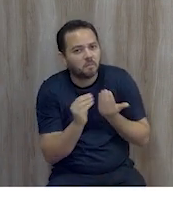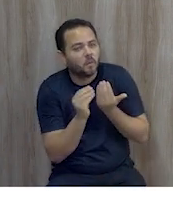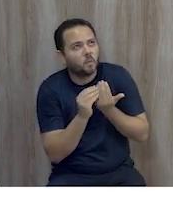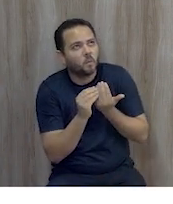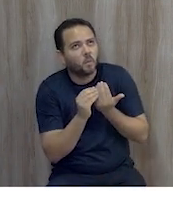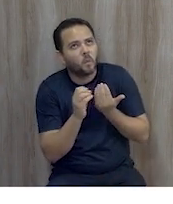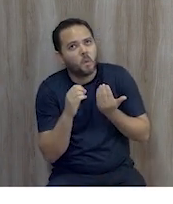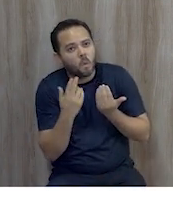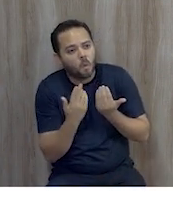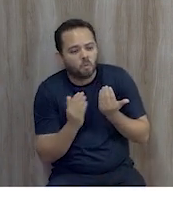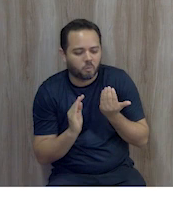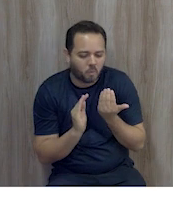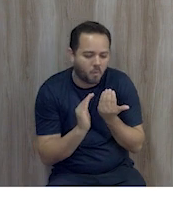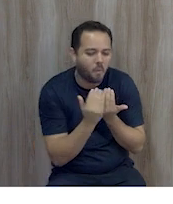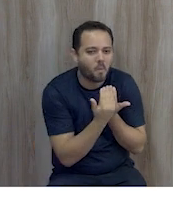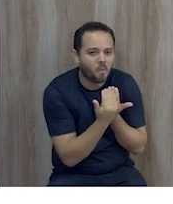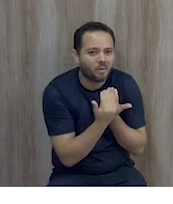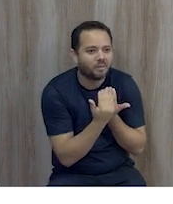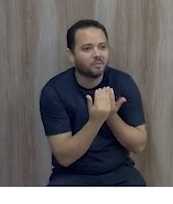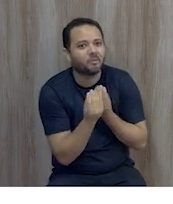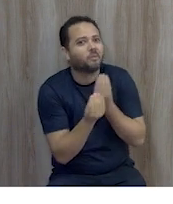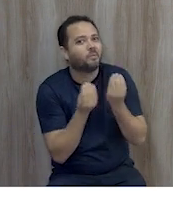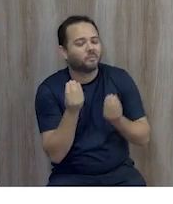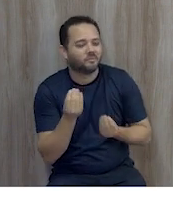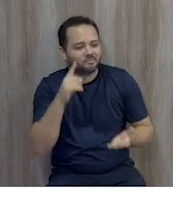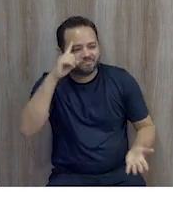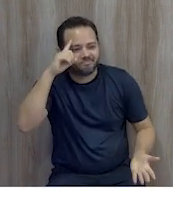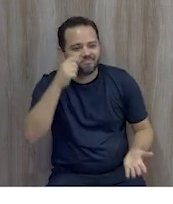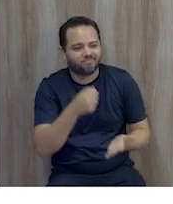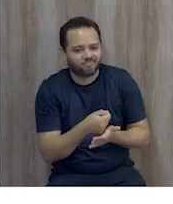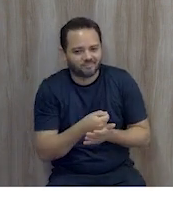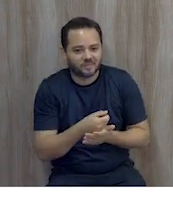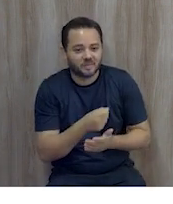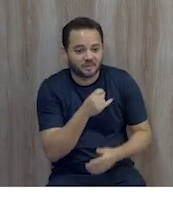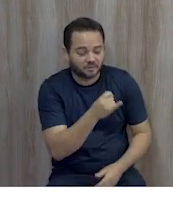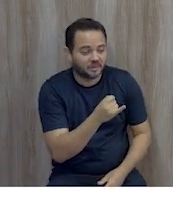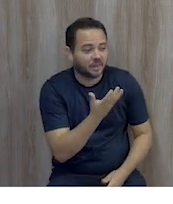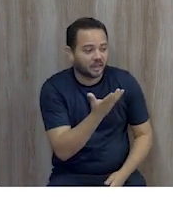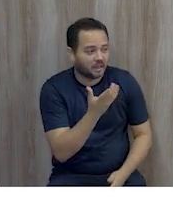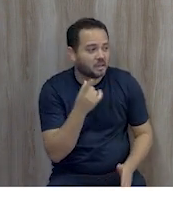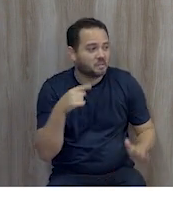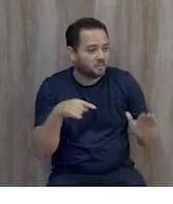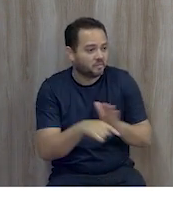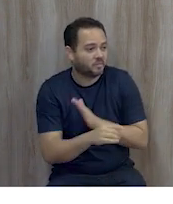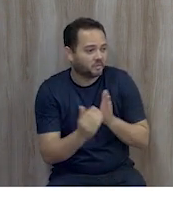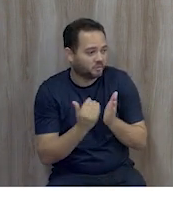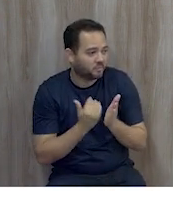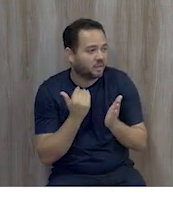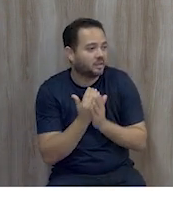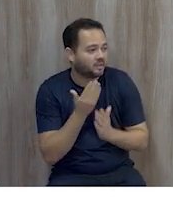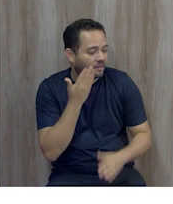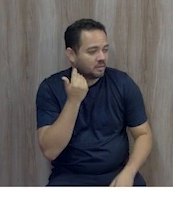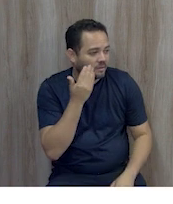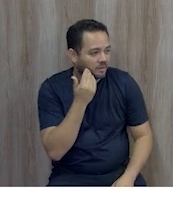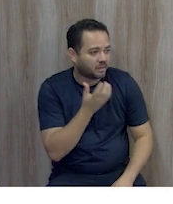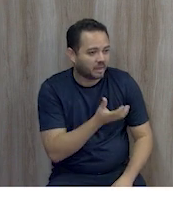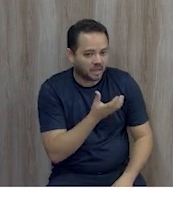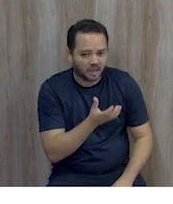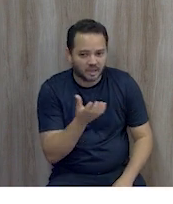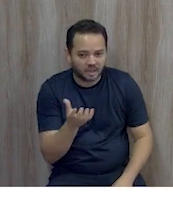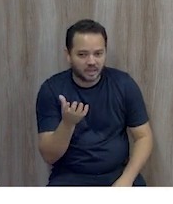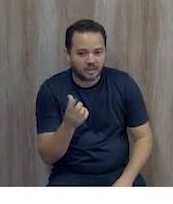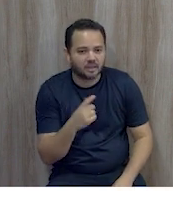ou recobrir, que é esse papo que a gente está tendo aqui agora. Então, para quem tem interesse em se aprofundar, estudar, ver todas as... Porque existe até